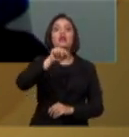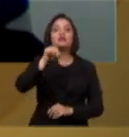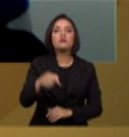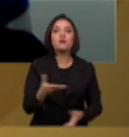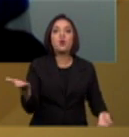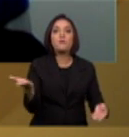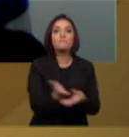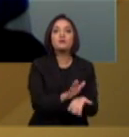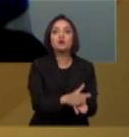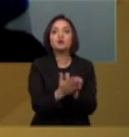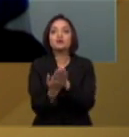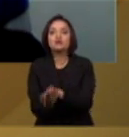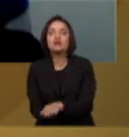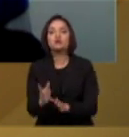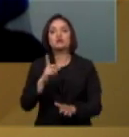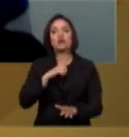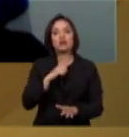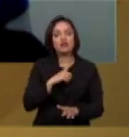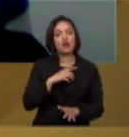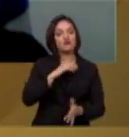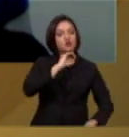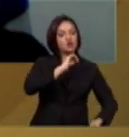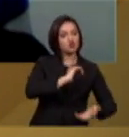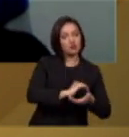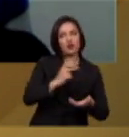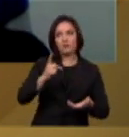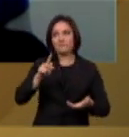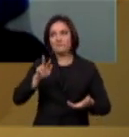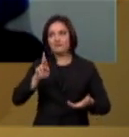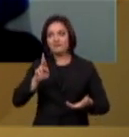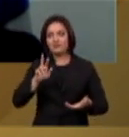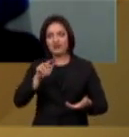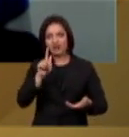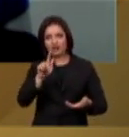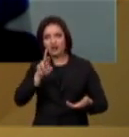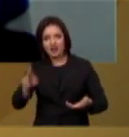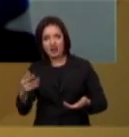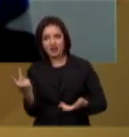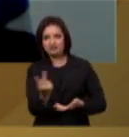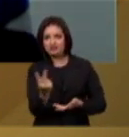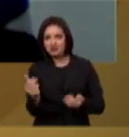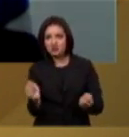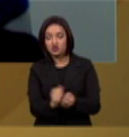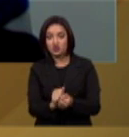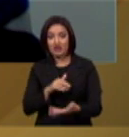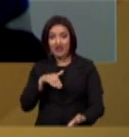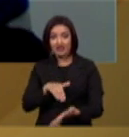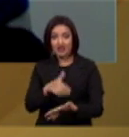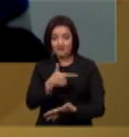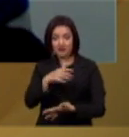processos tramitaram entre o Supremo e a PGR. Até o dia 29 de junho,